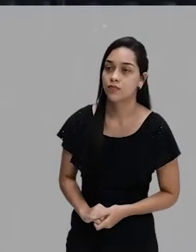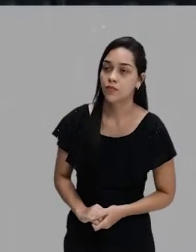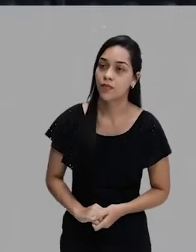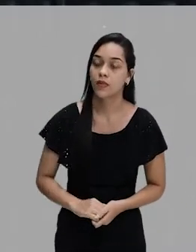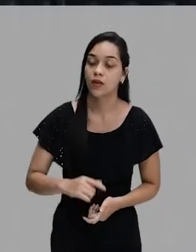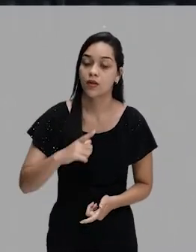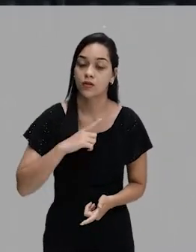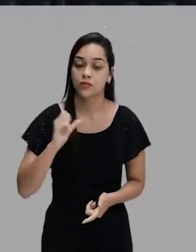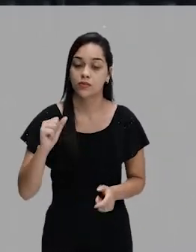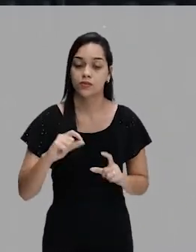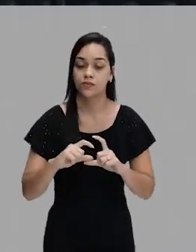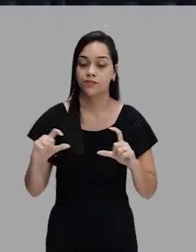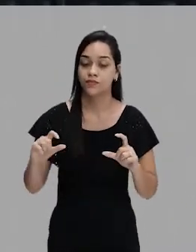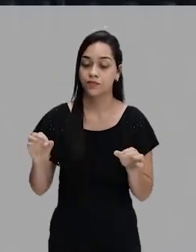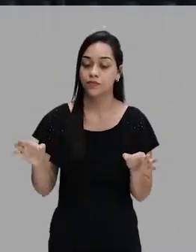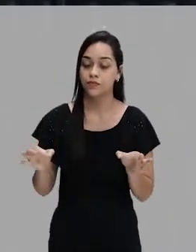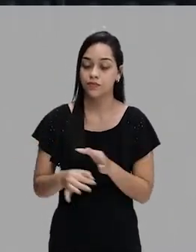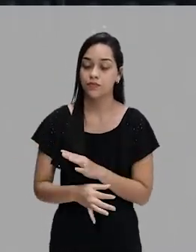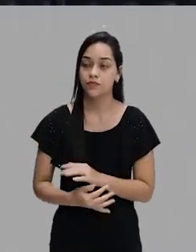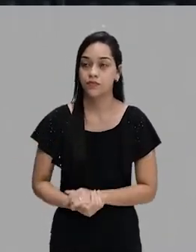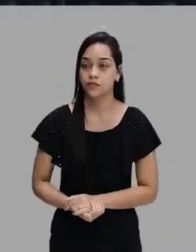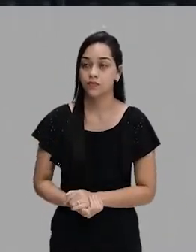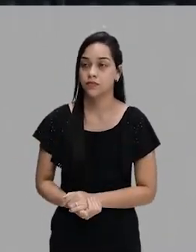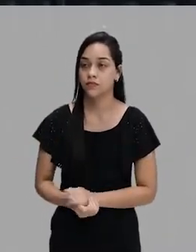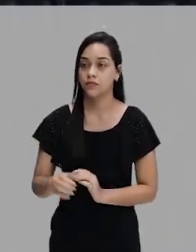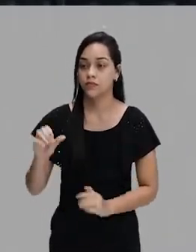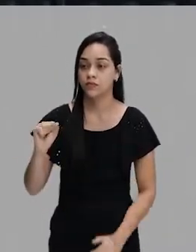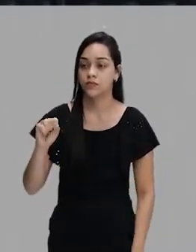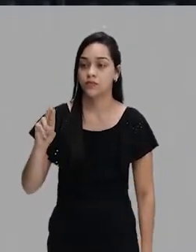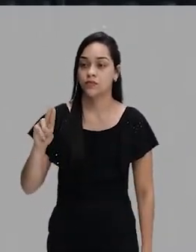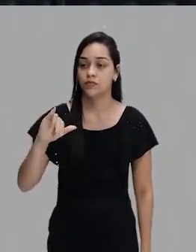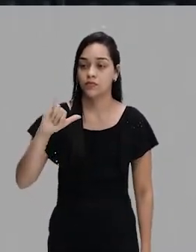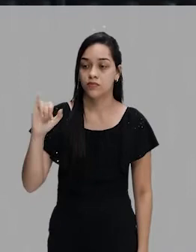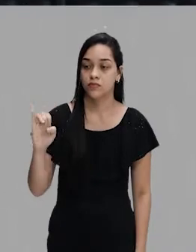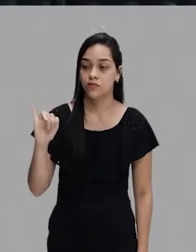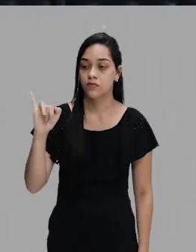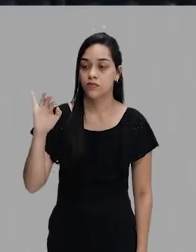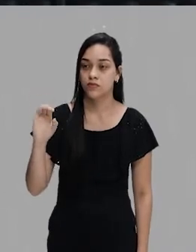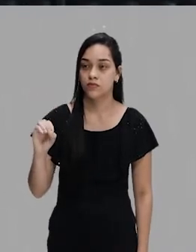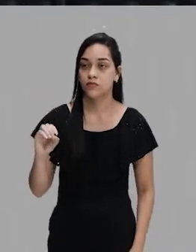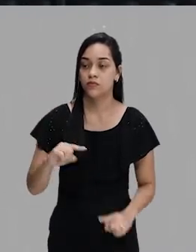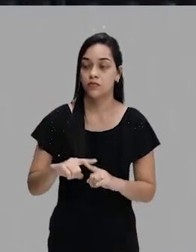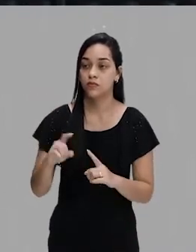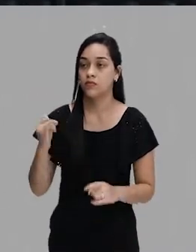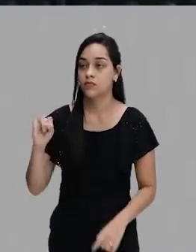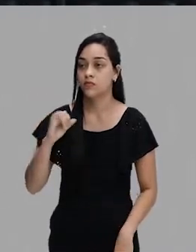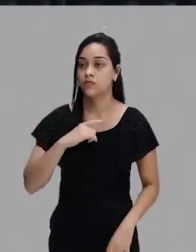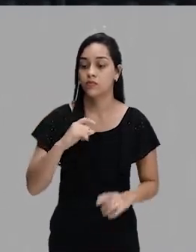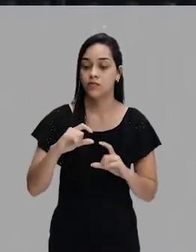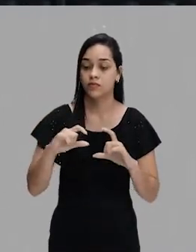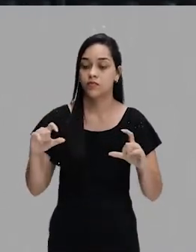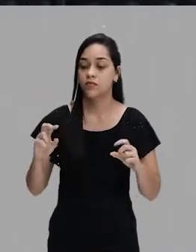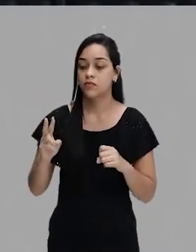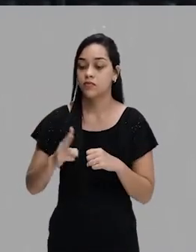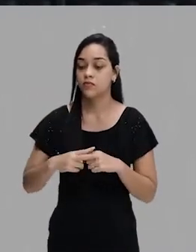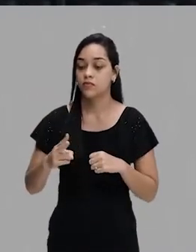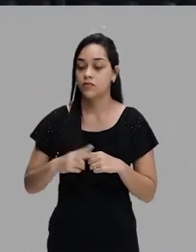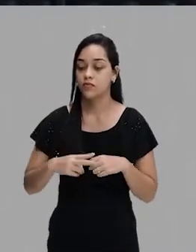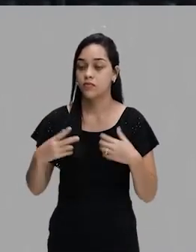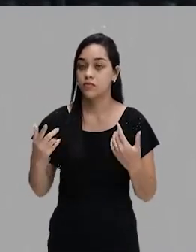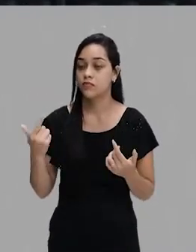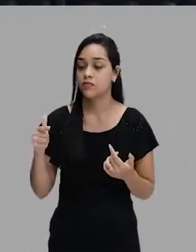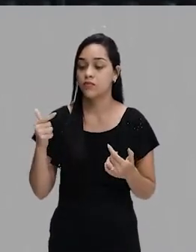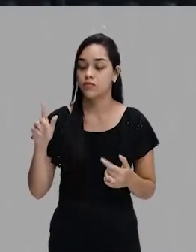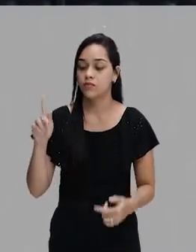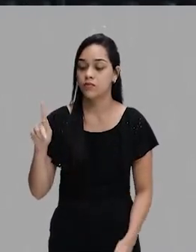Aí eu teria uma oração completa. O sujeito, verbo de ligação e predicativo. Agora, se eu tiver um sujeito e um verbo de ligação e não